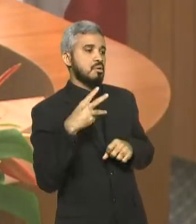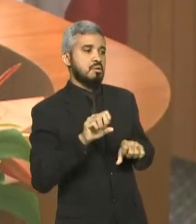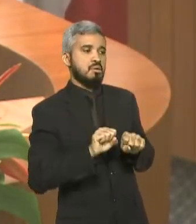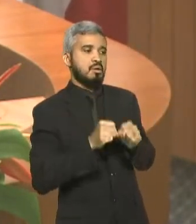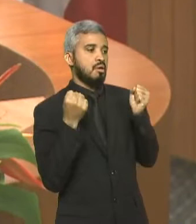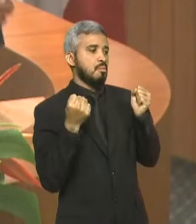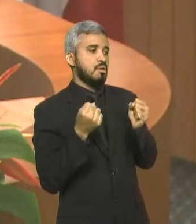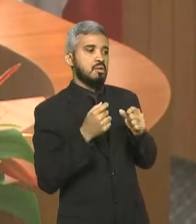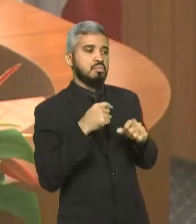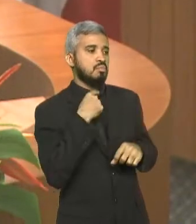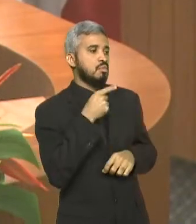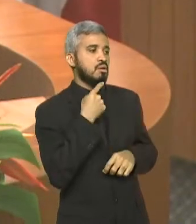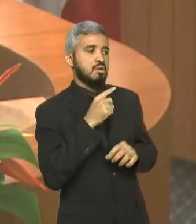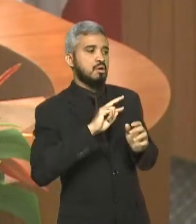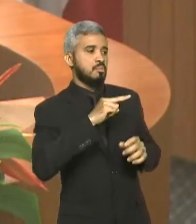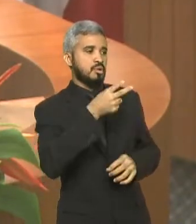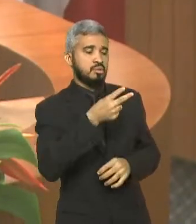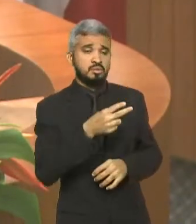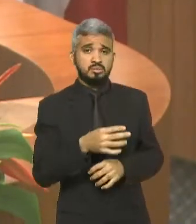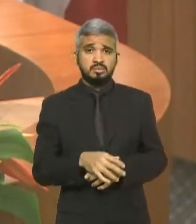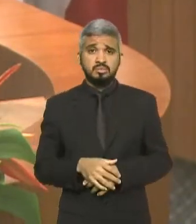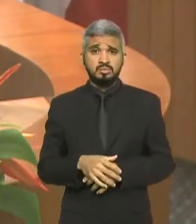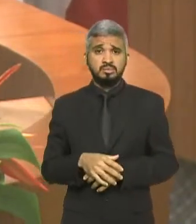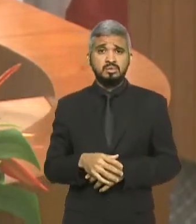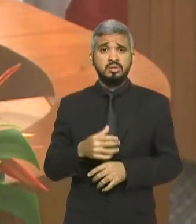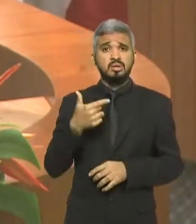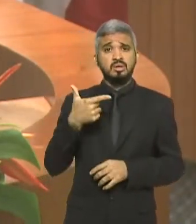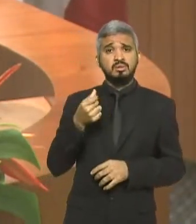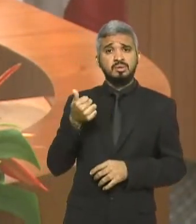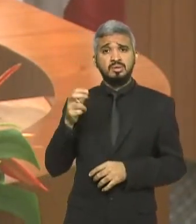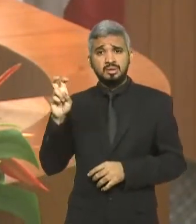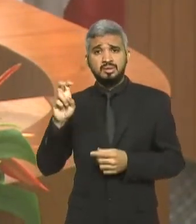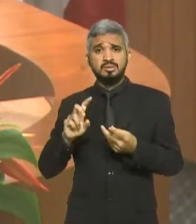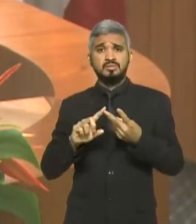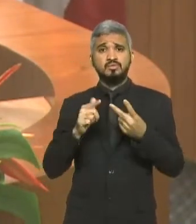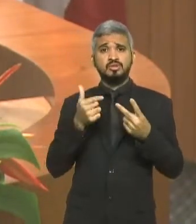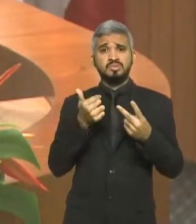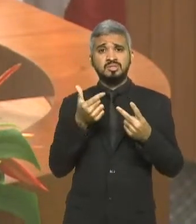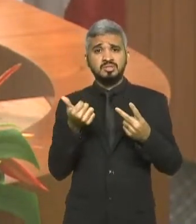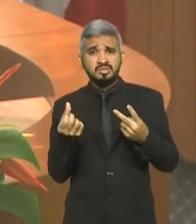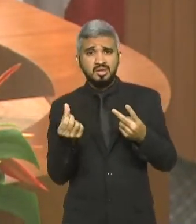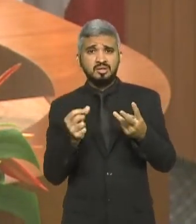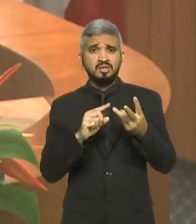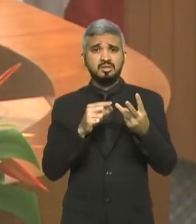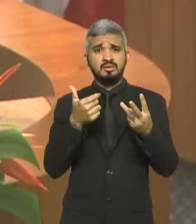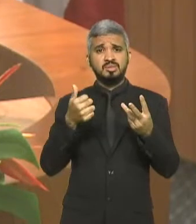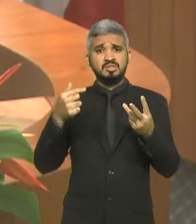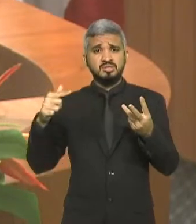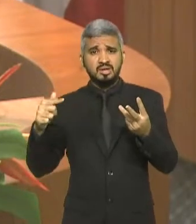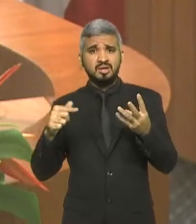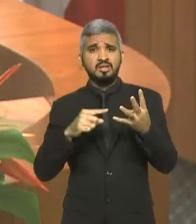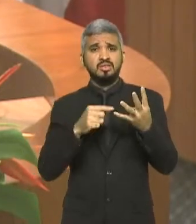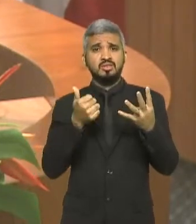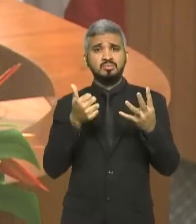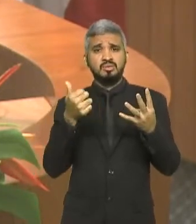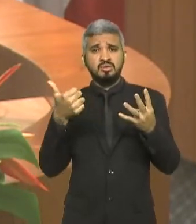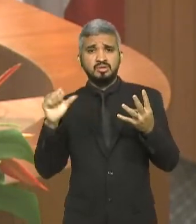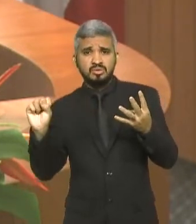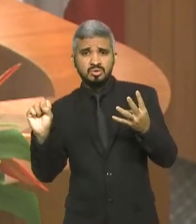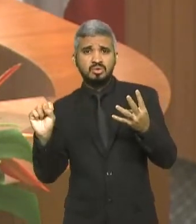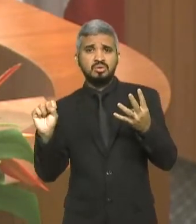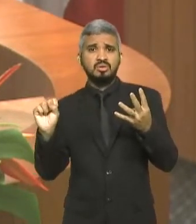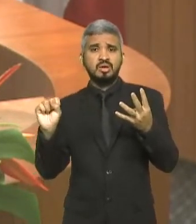E assim já se passaram 7 anos, 2015, 2016, 2017, 2018, foi para a